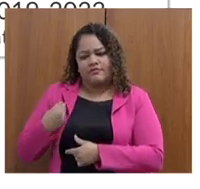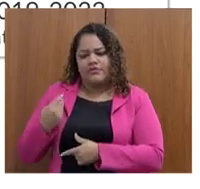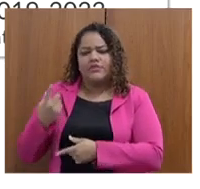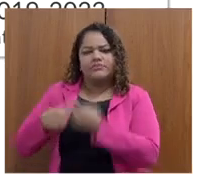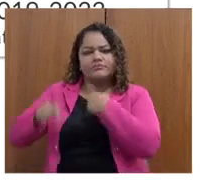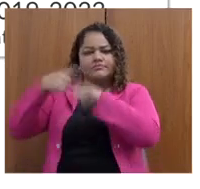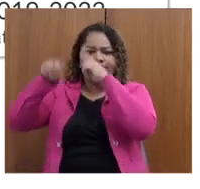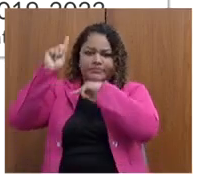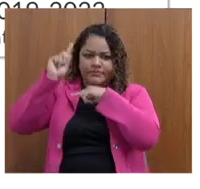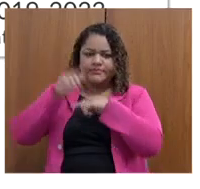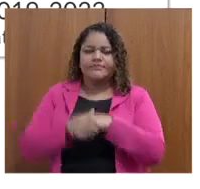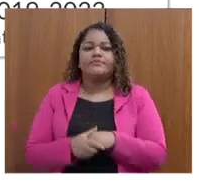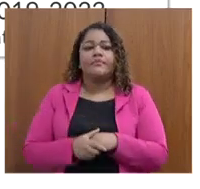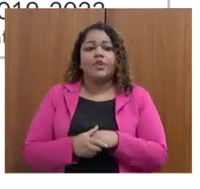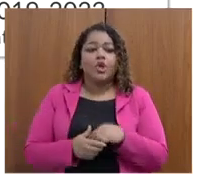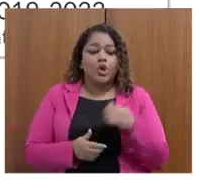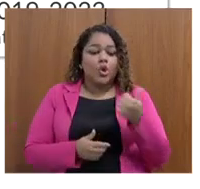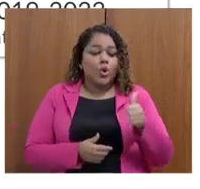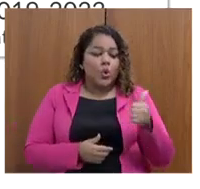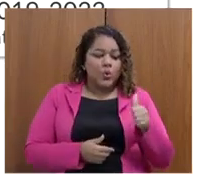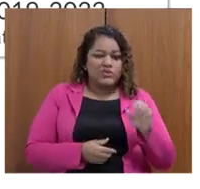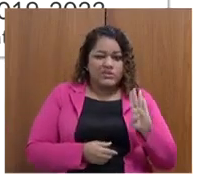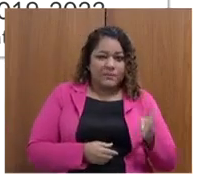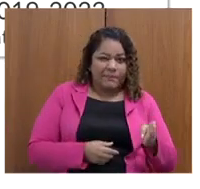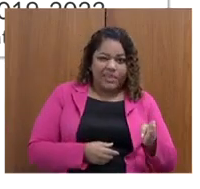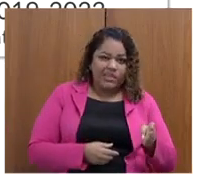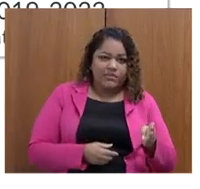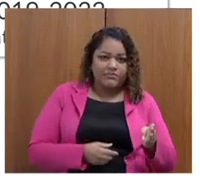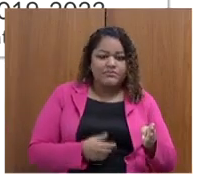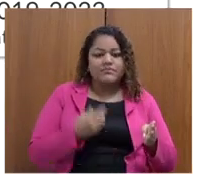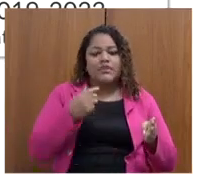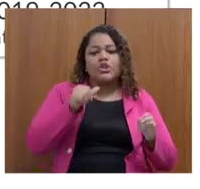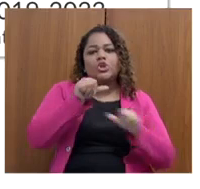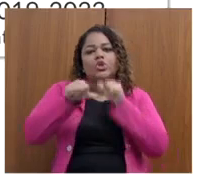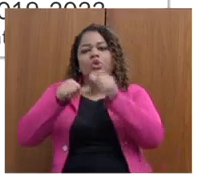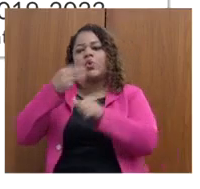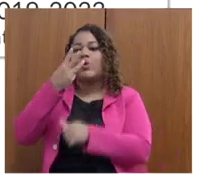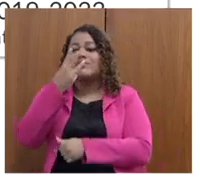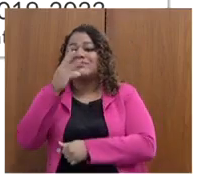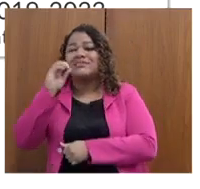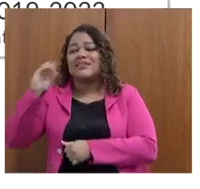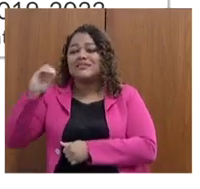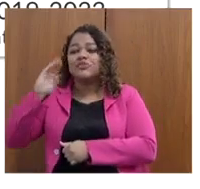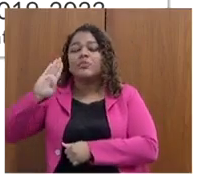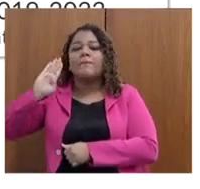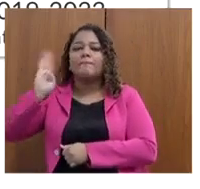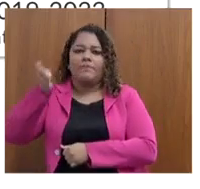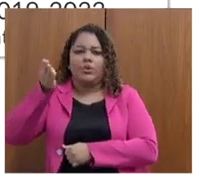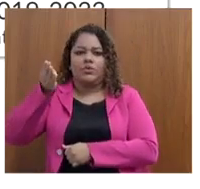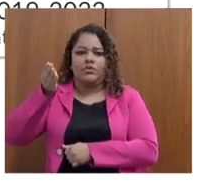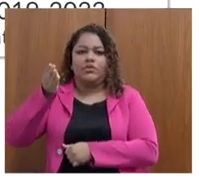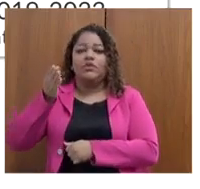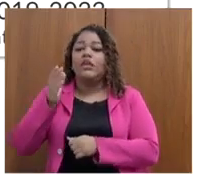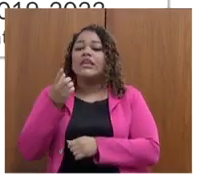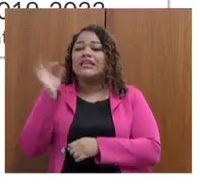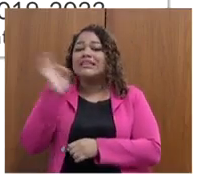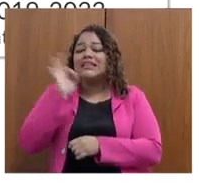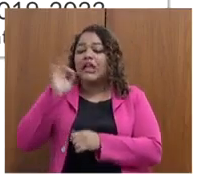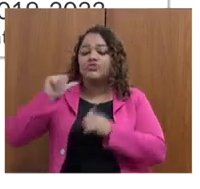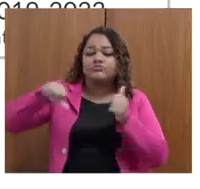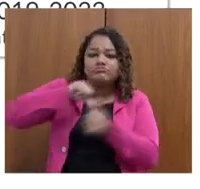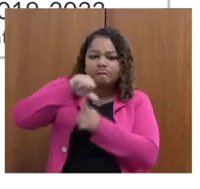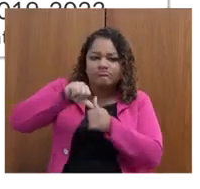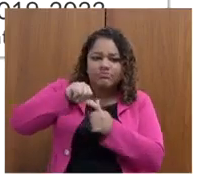para quase 300 bilhões de investimentos nossa taxa de conversão saltou de 19%